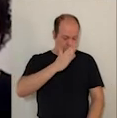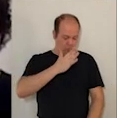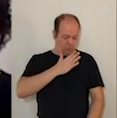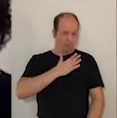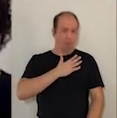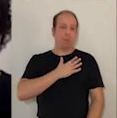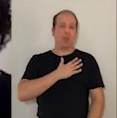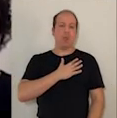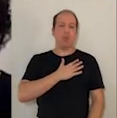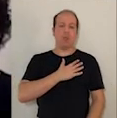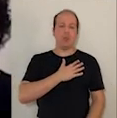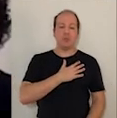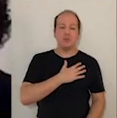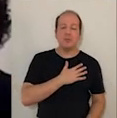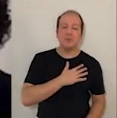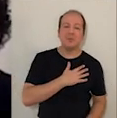dele.